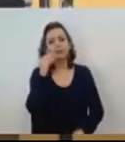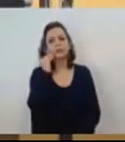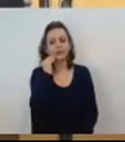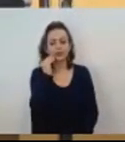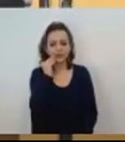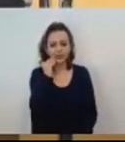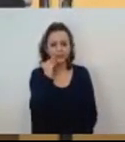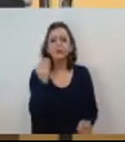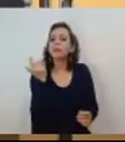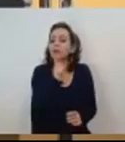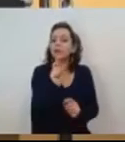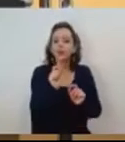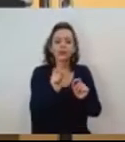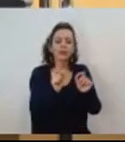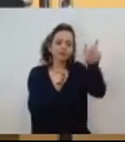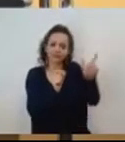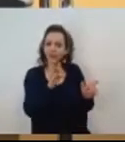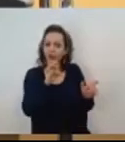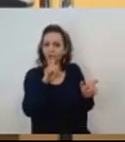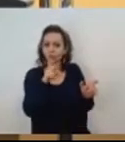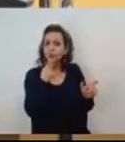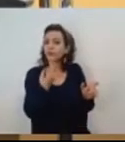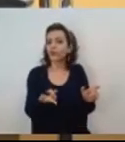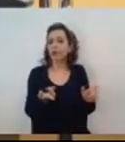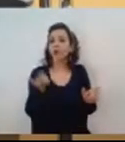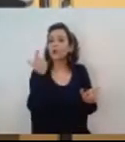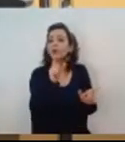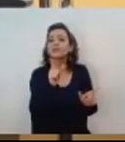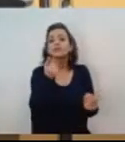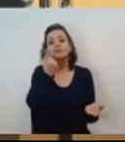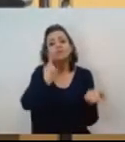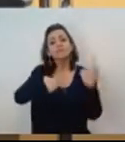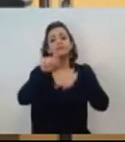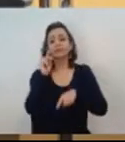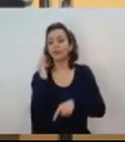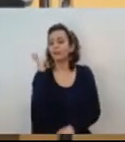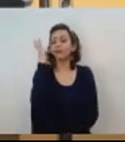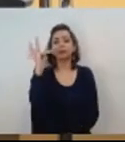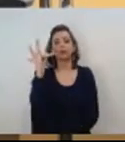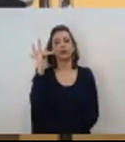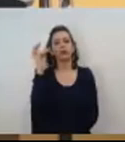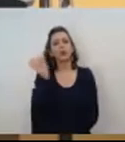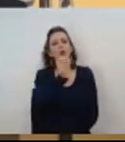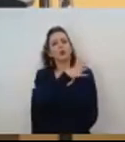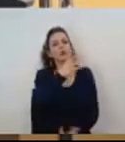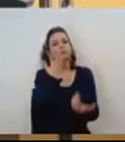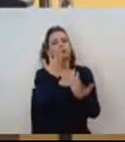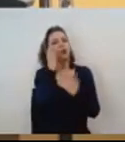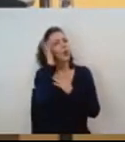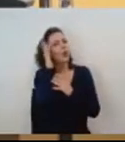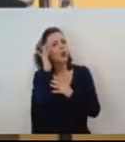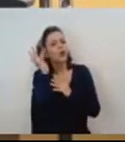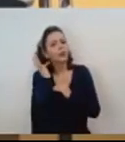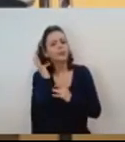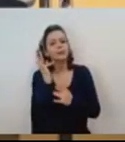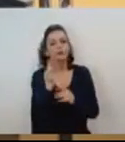horizonte uma nova perspectiva e uma nova lente a gente olha o mundo com os nossos próprios olhos e